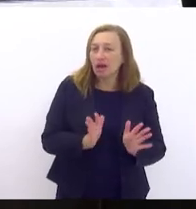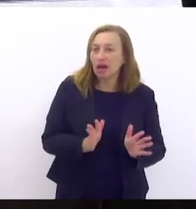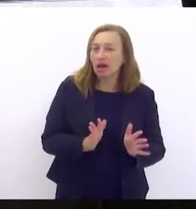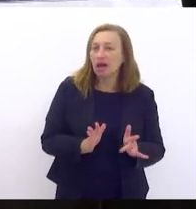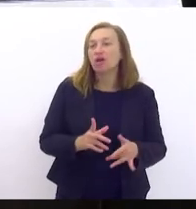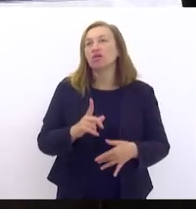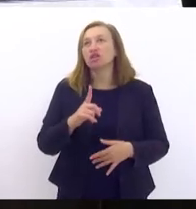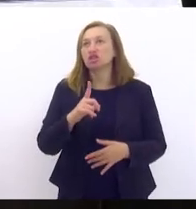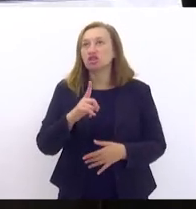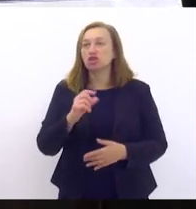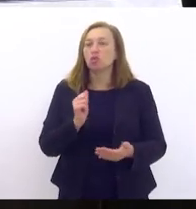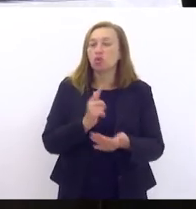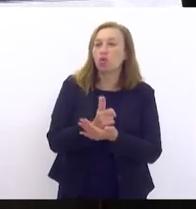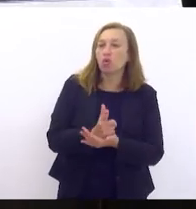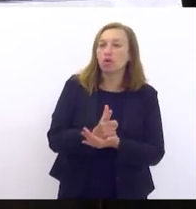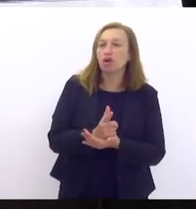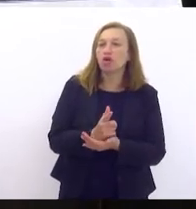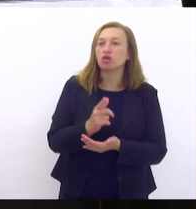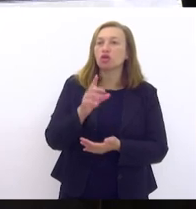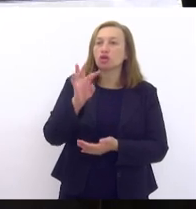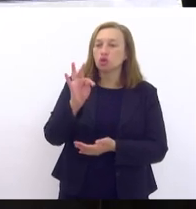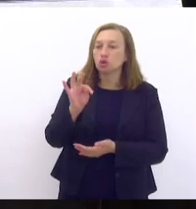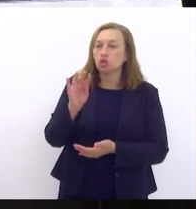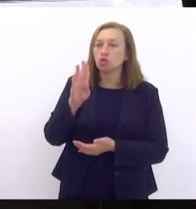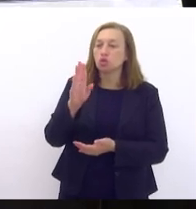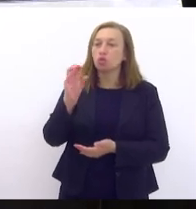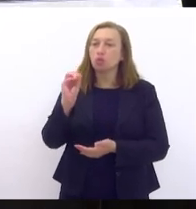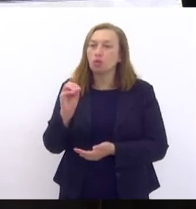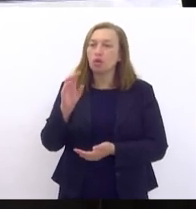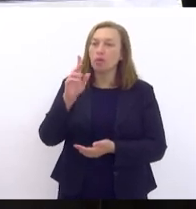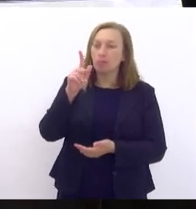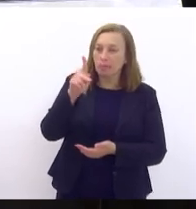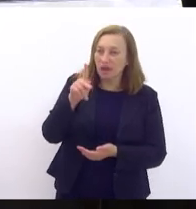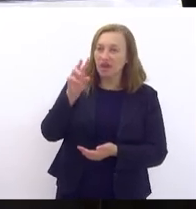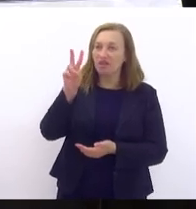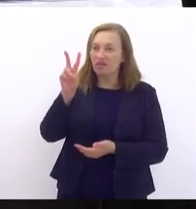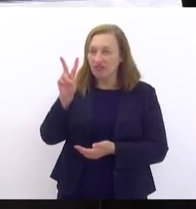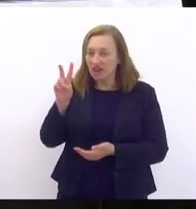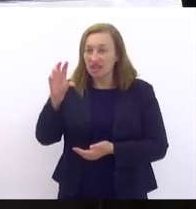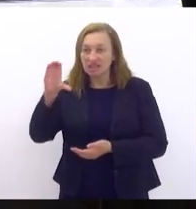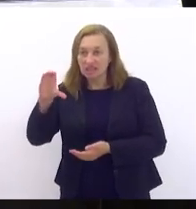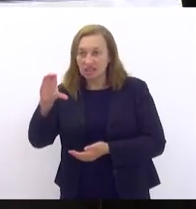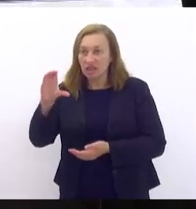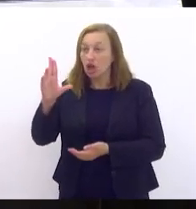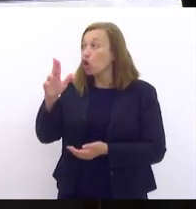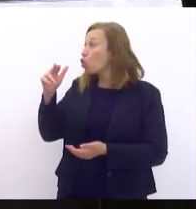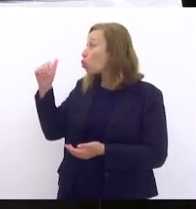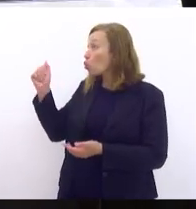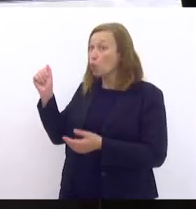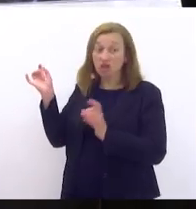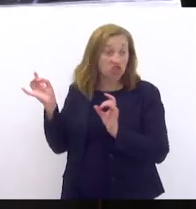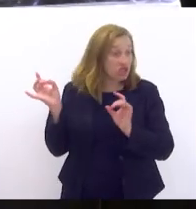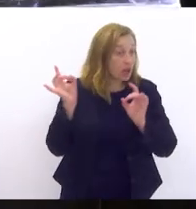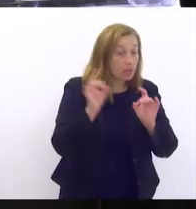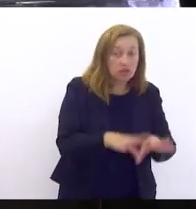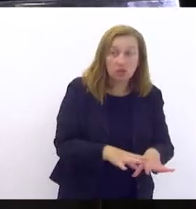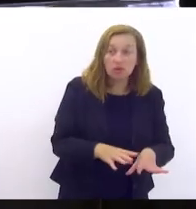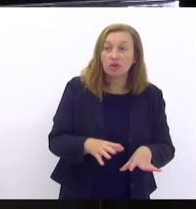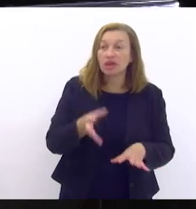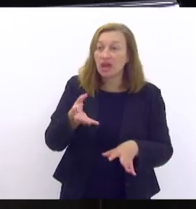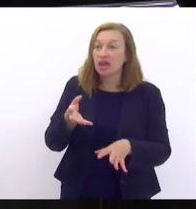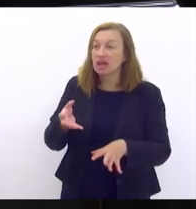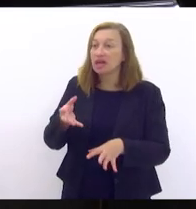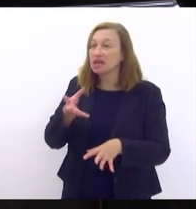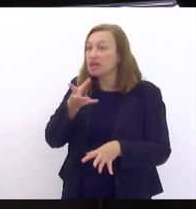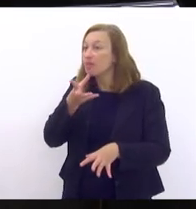PVC para colocar dentro da parede da nossa casa a gente não pretende reciclar ele nunca a gente pretende que ele dure a vida toda